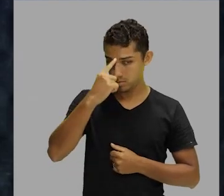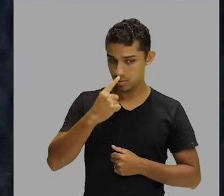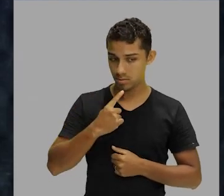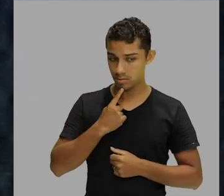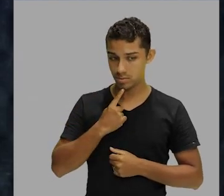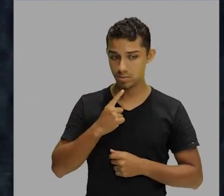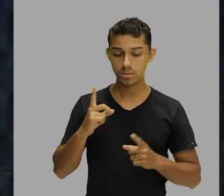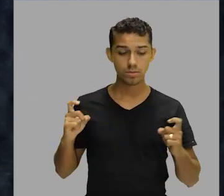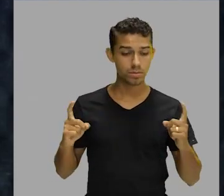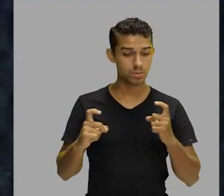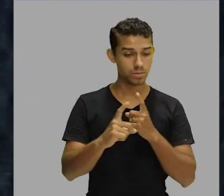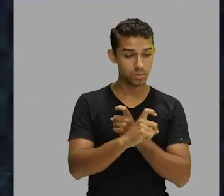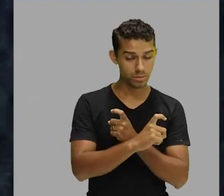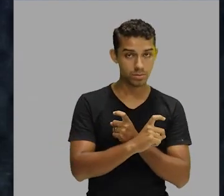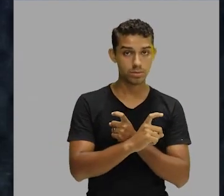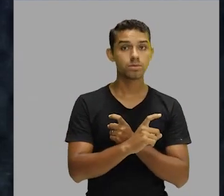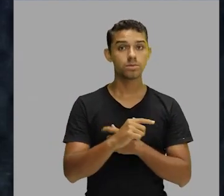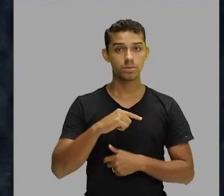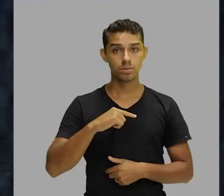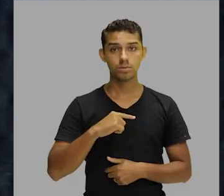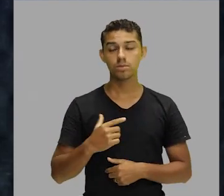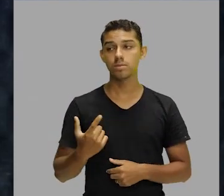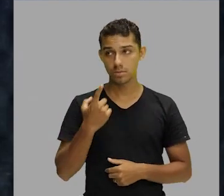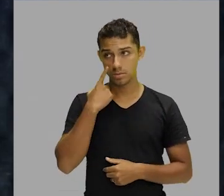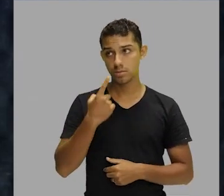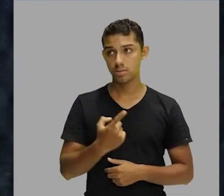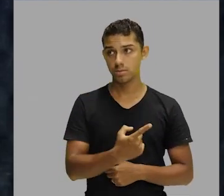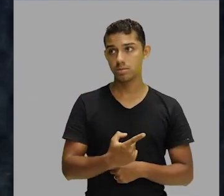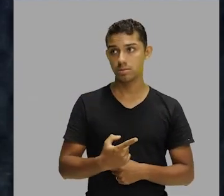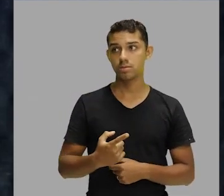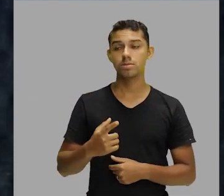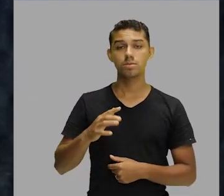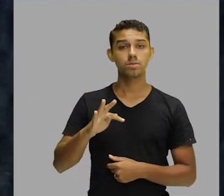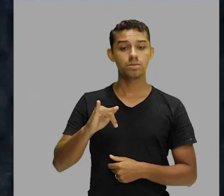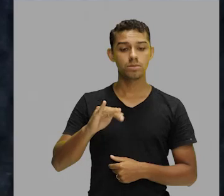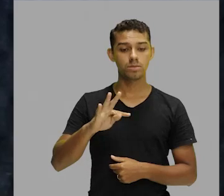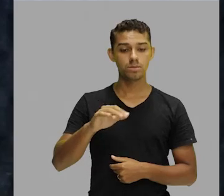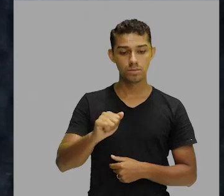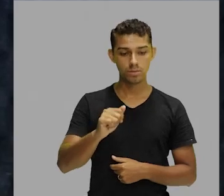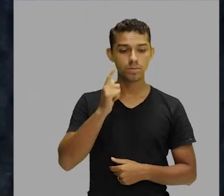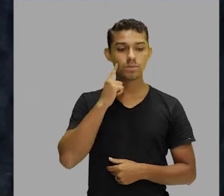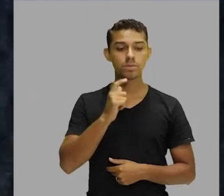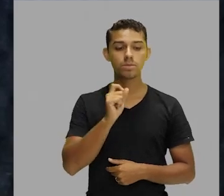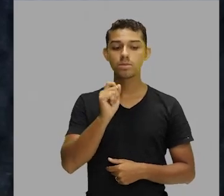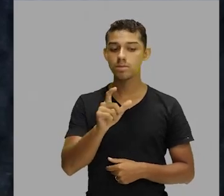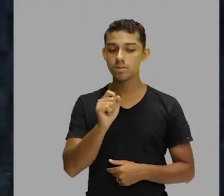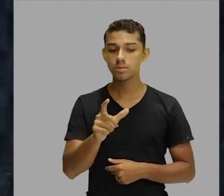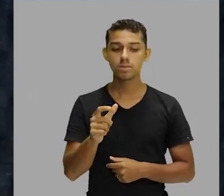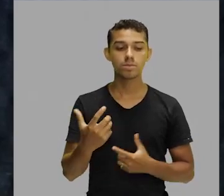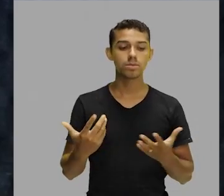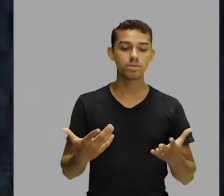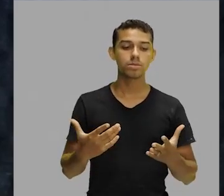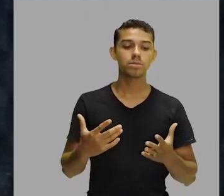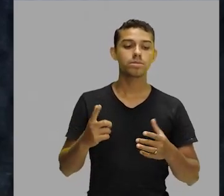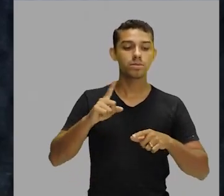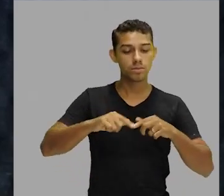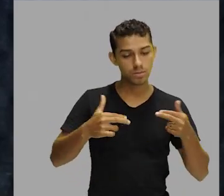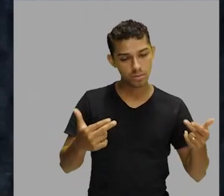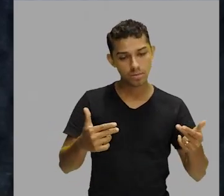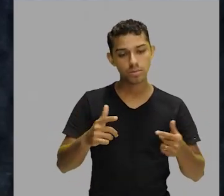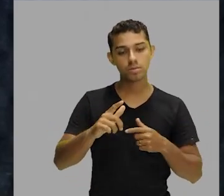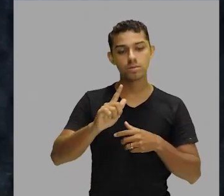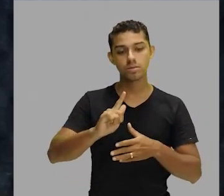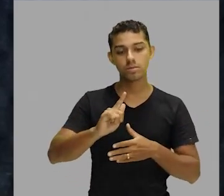um esquema de uma bactéria. Essa fita azul aqui, que está no interior da bactéria, é o material genético